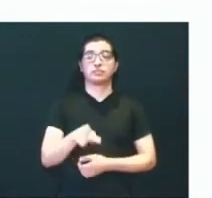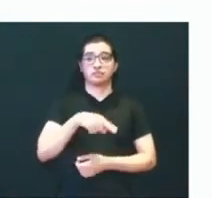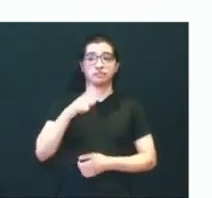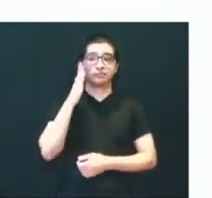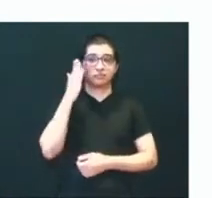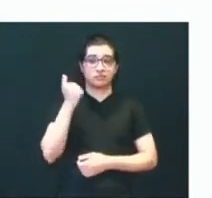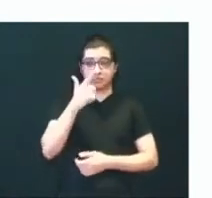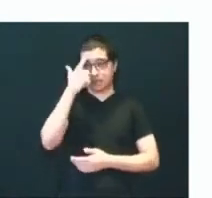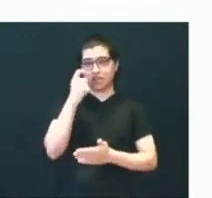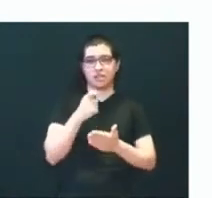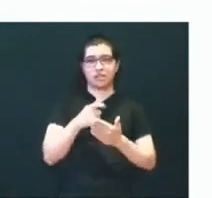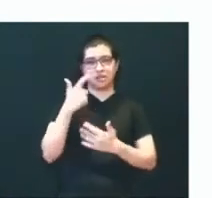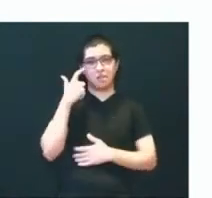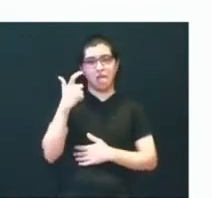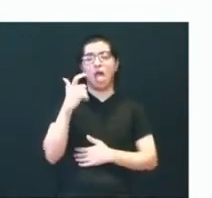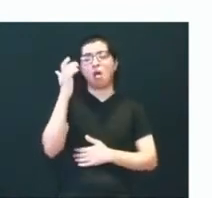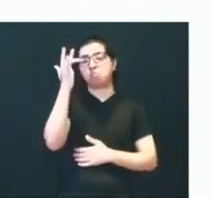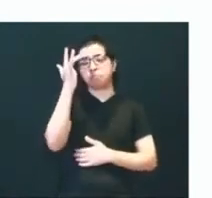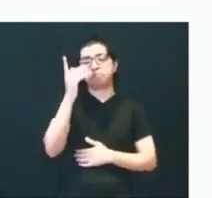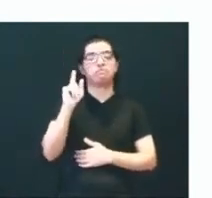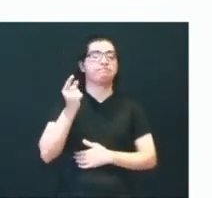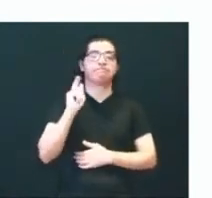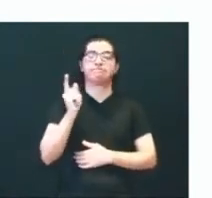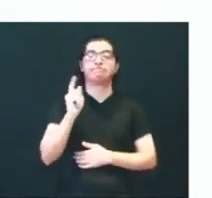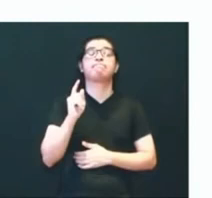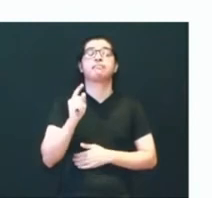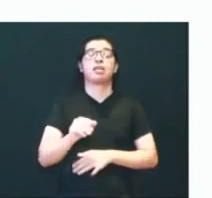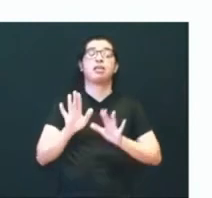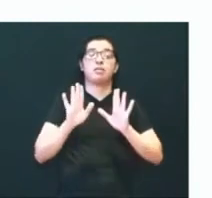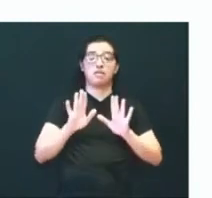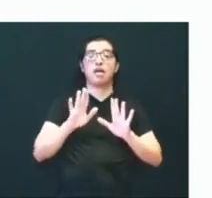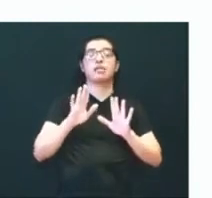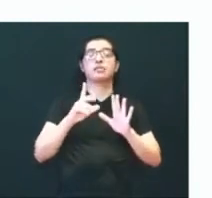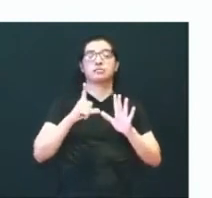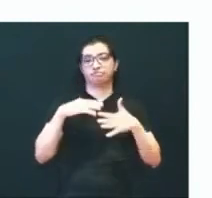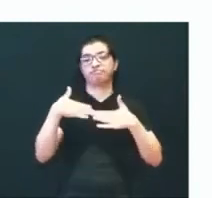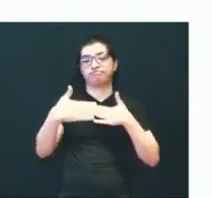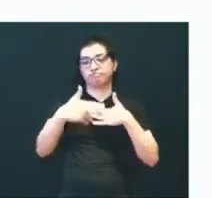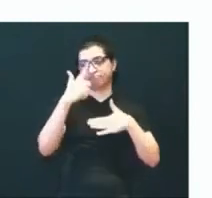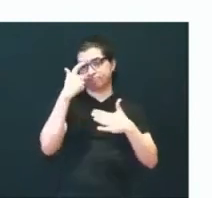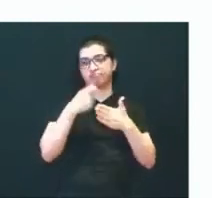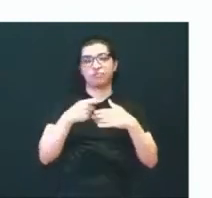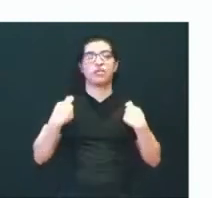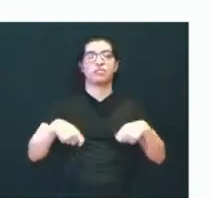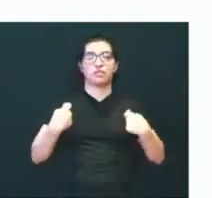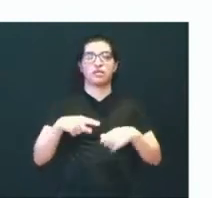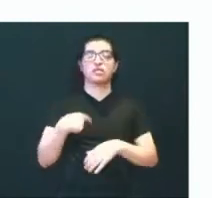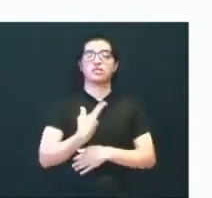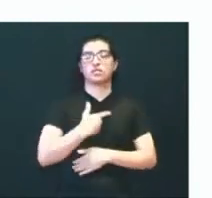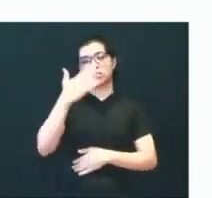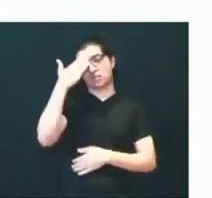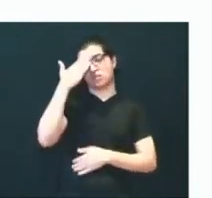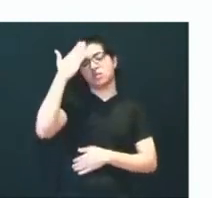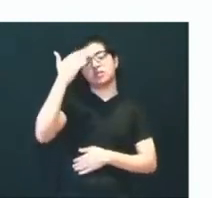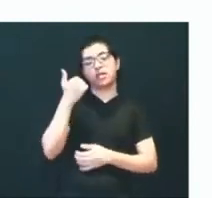uma decisão fácil. Mas o que a gente tem que saber é, ela tem que ser tomada em um determinado momento. A gente tem que saber